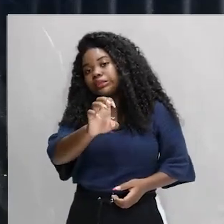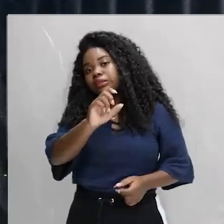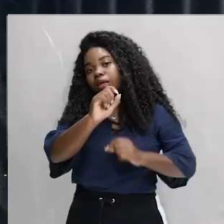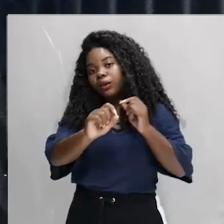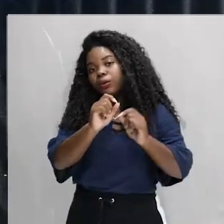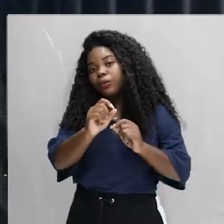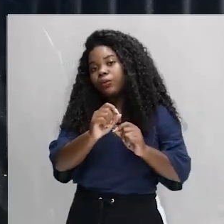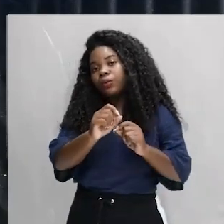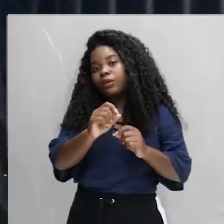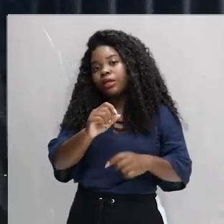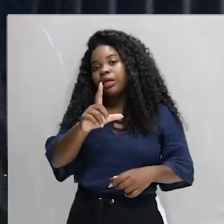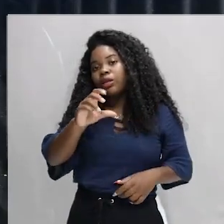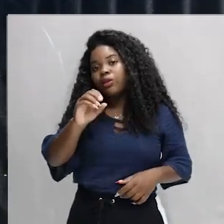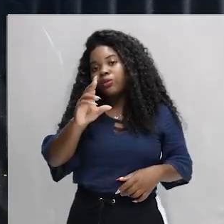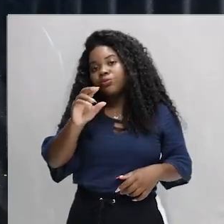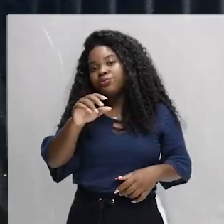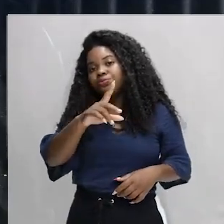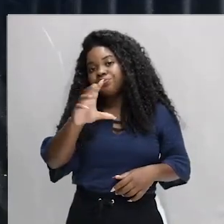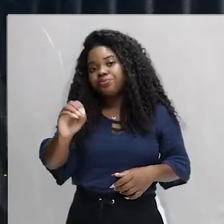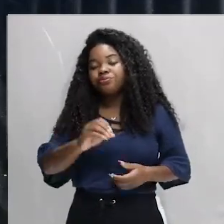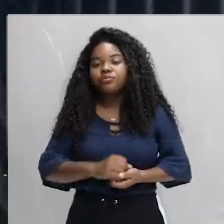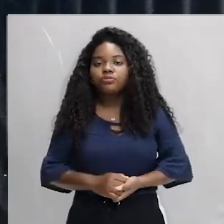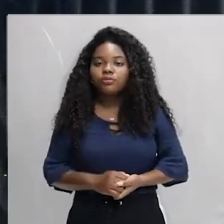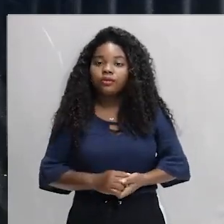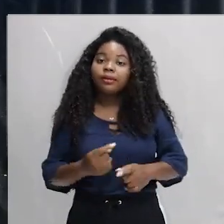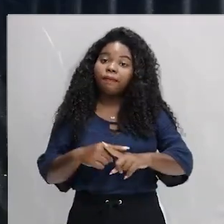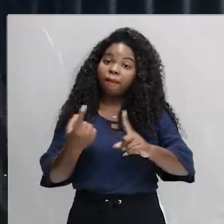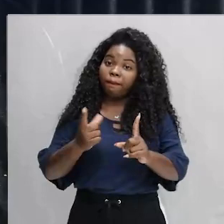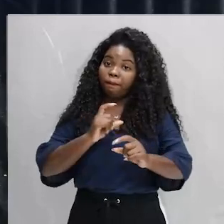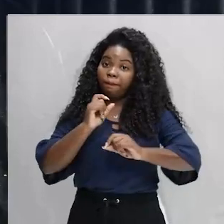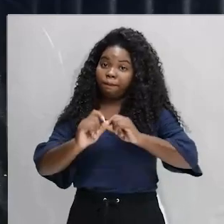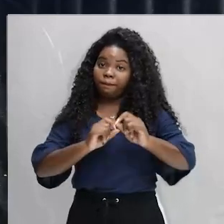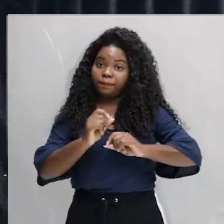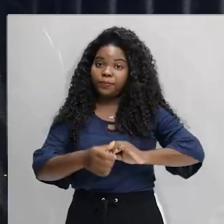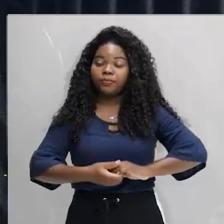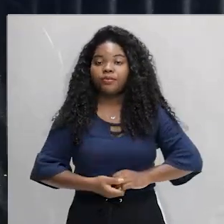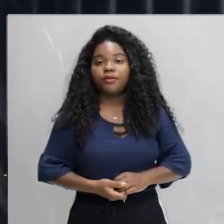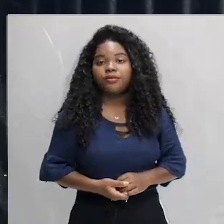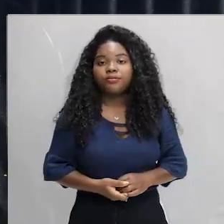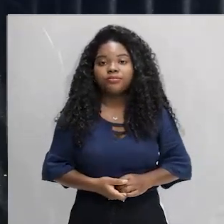correspondente, por exemplo. Mas eu posso dizer